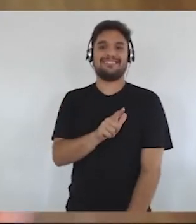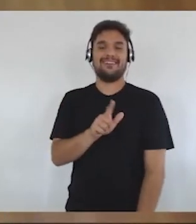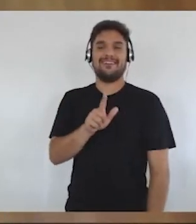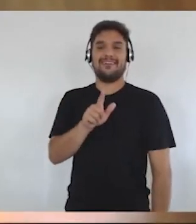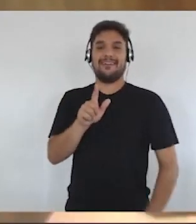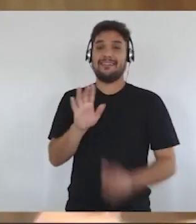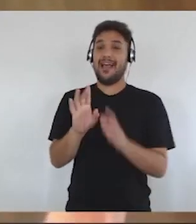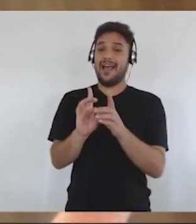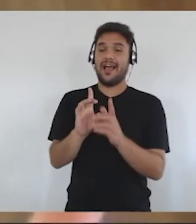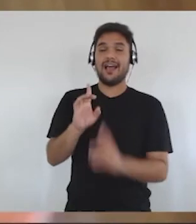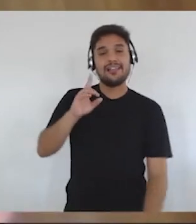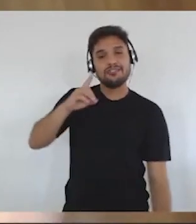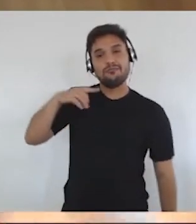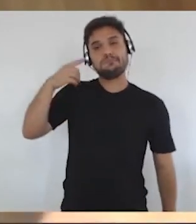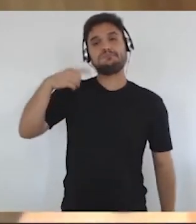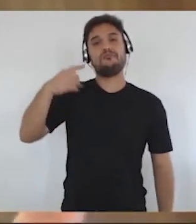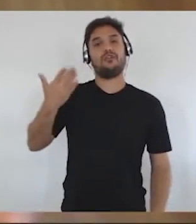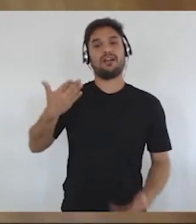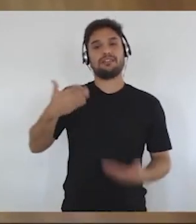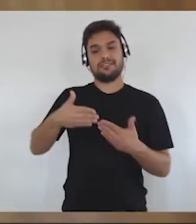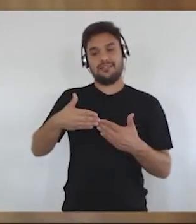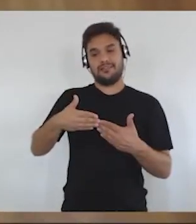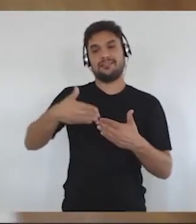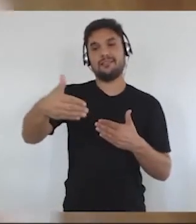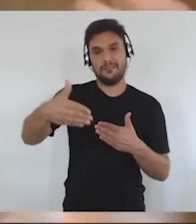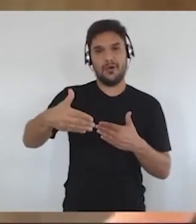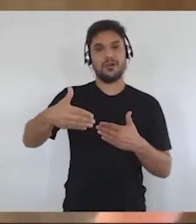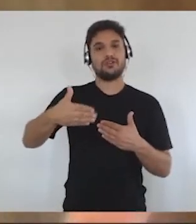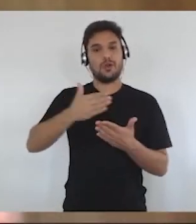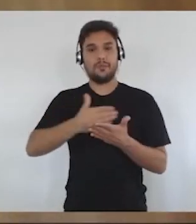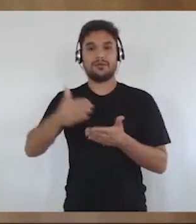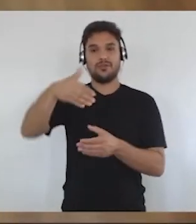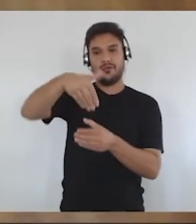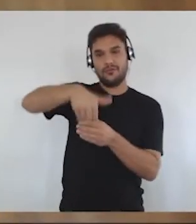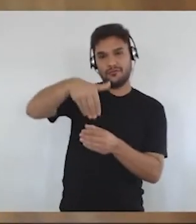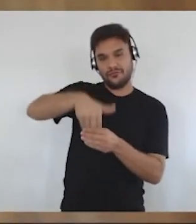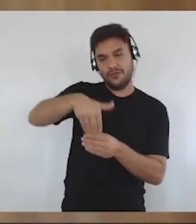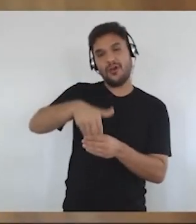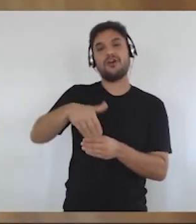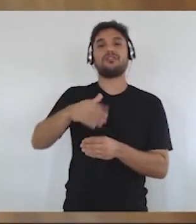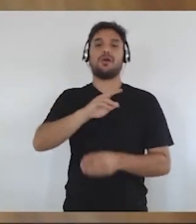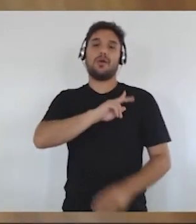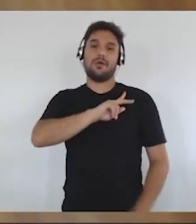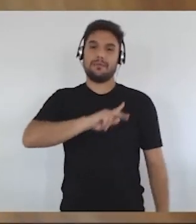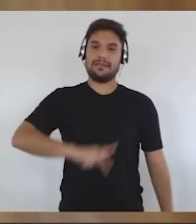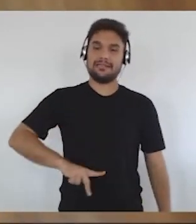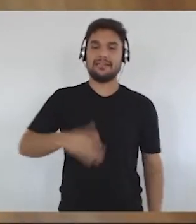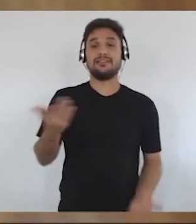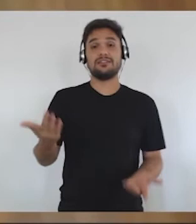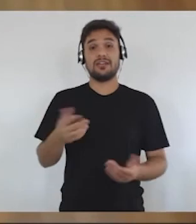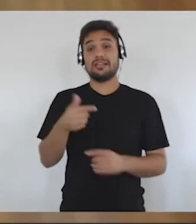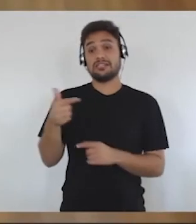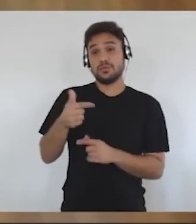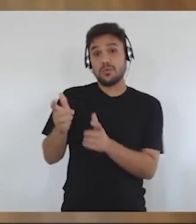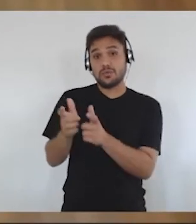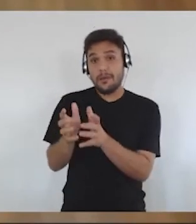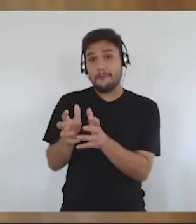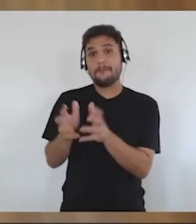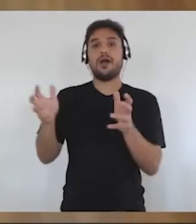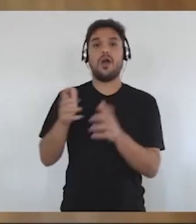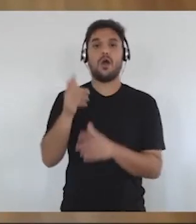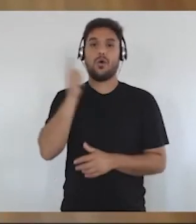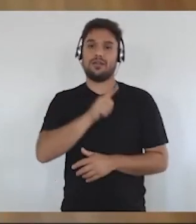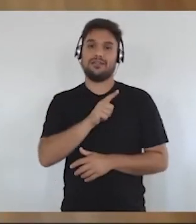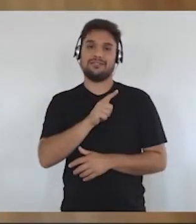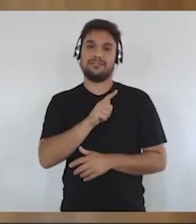vamos dizer, moderna, pós-ditadura, no alto da reafirmação democrática, a segunda grande conquista